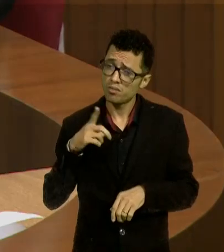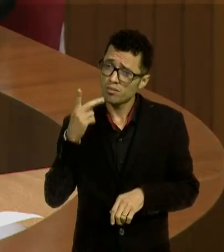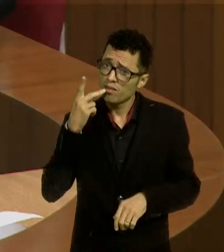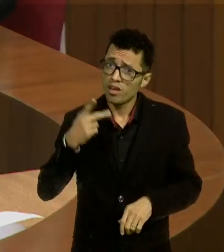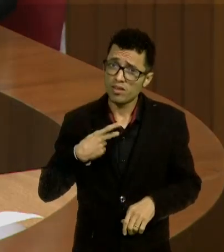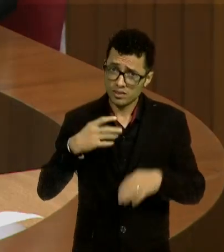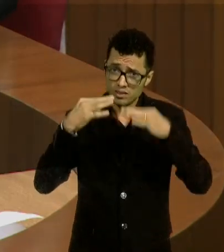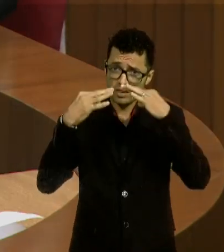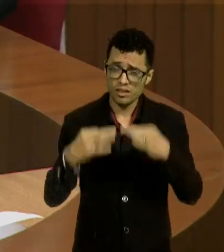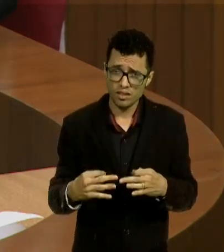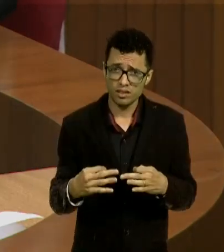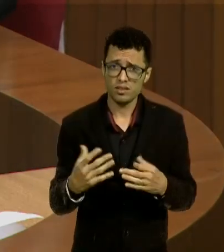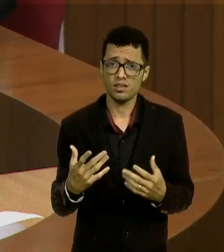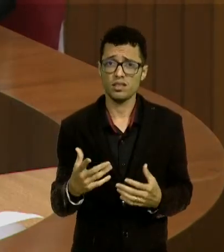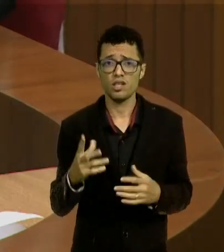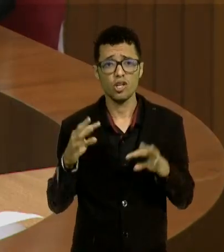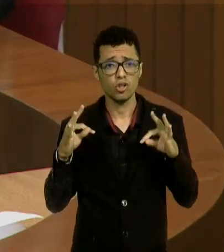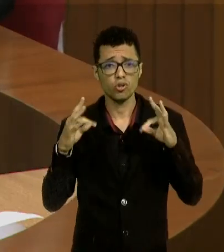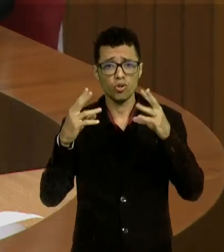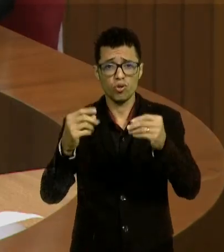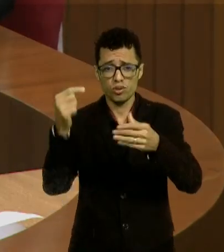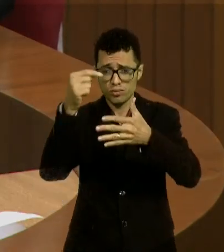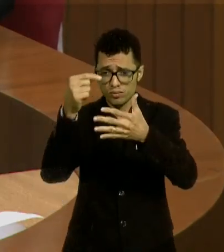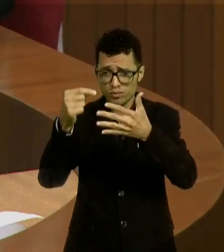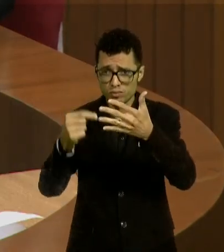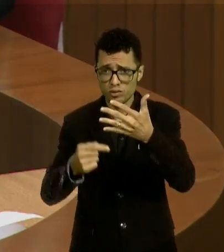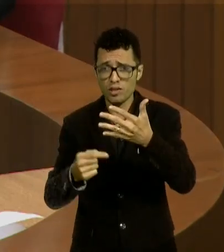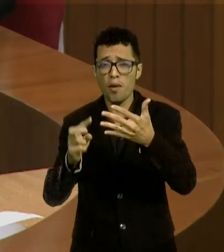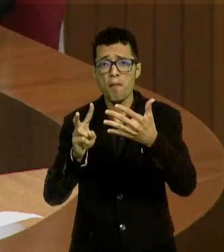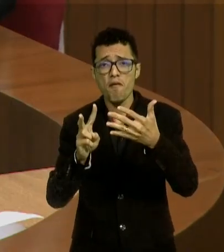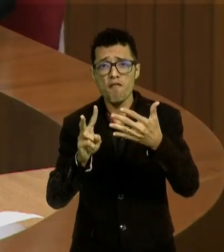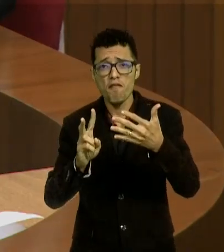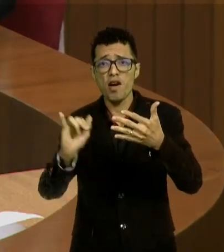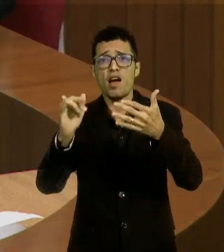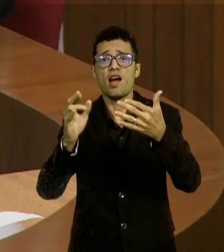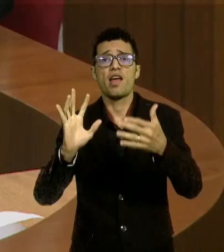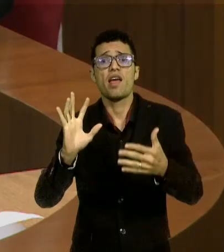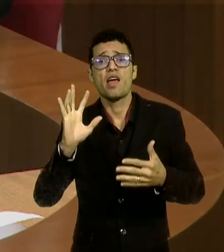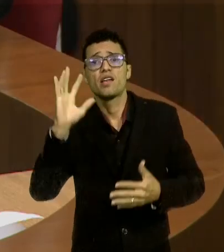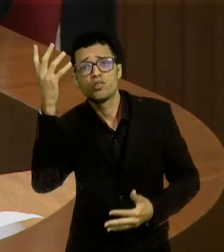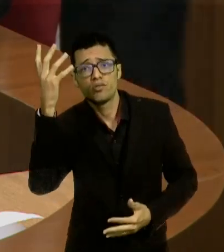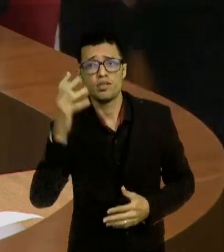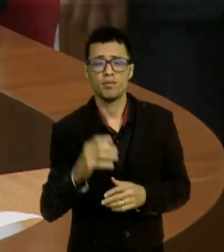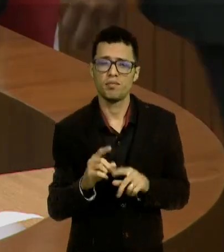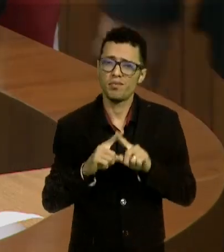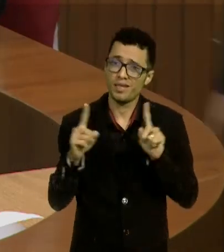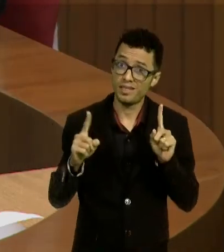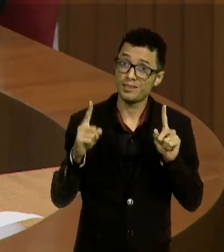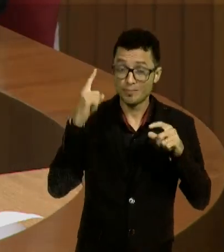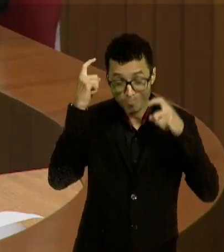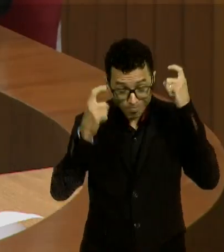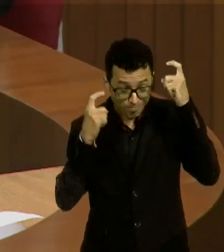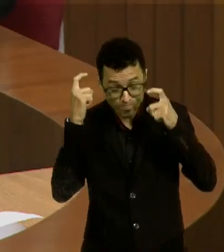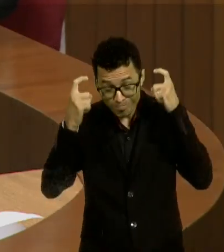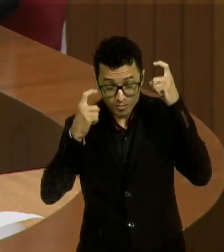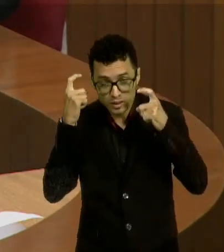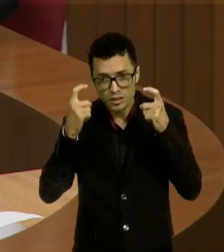todas as providências serão tomadas. Mas é preocupante, porque eu acredito que, por